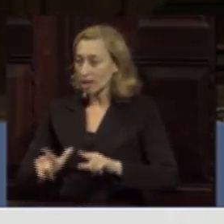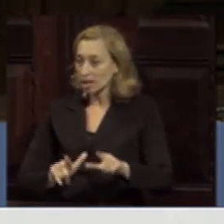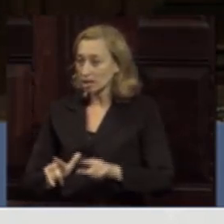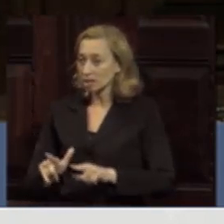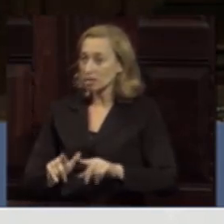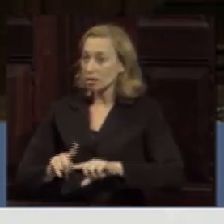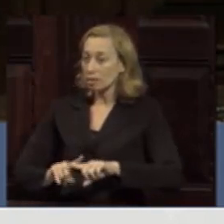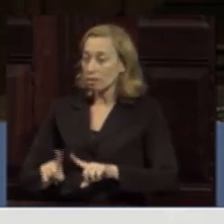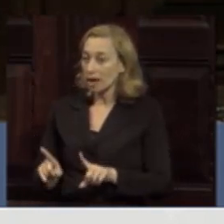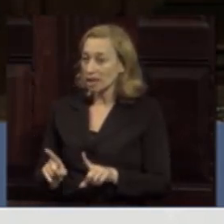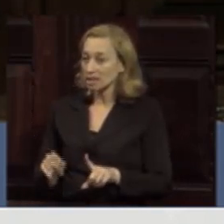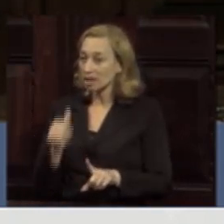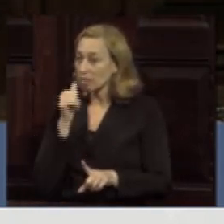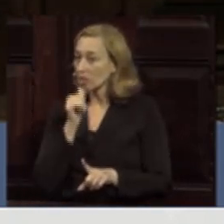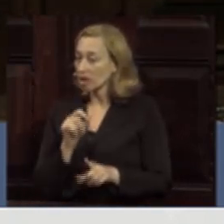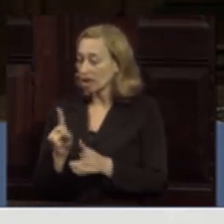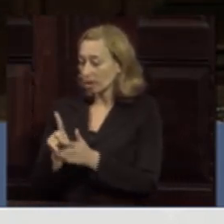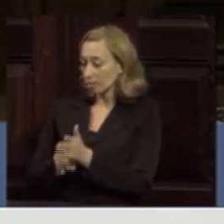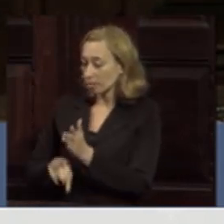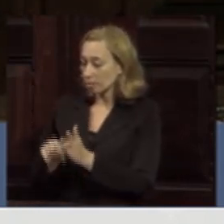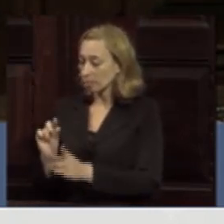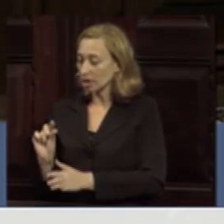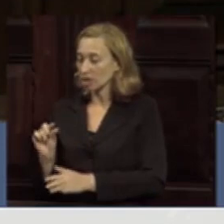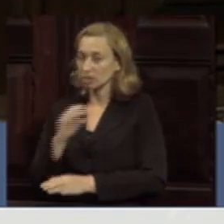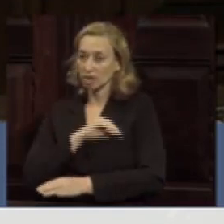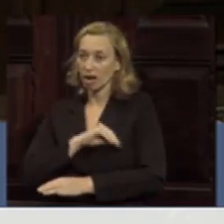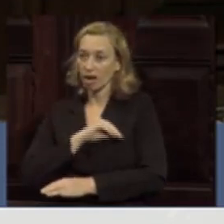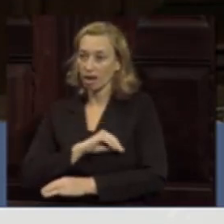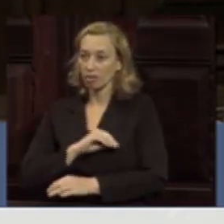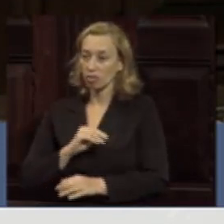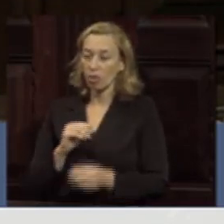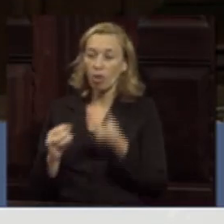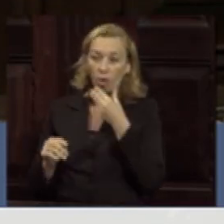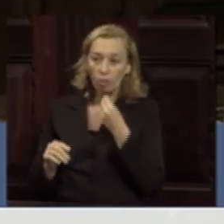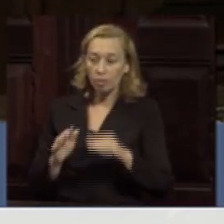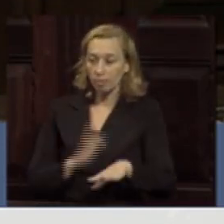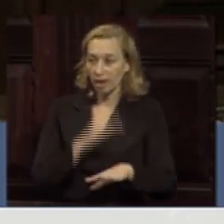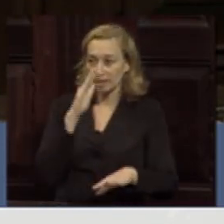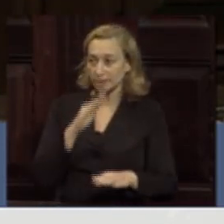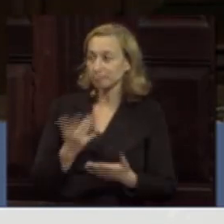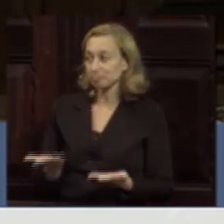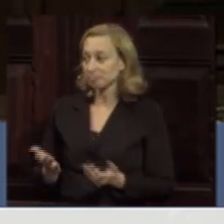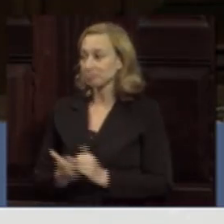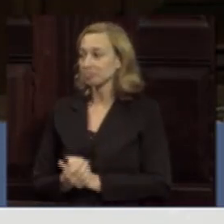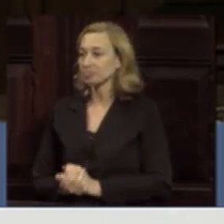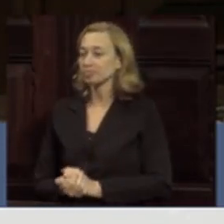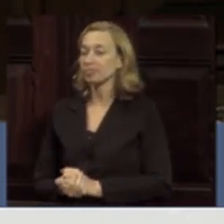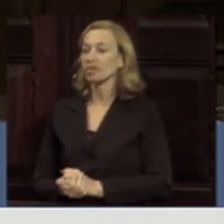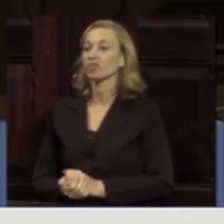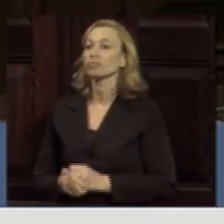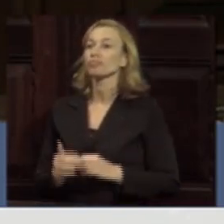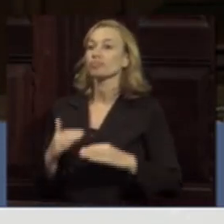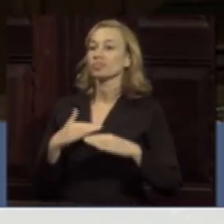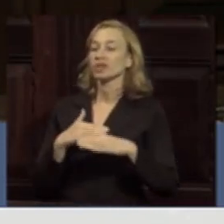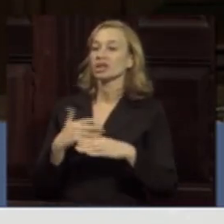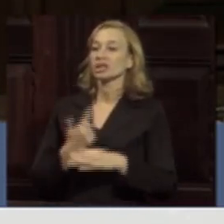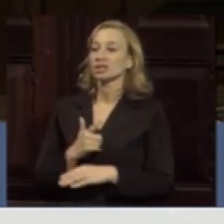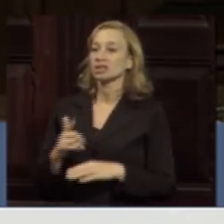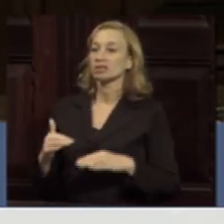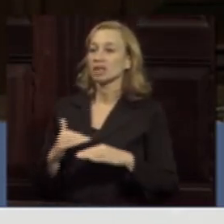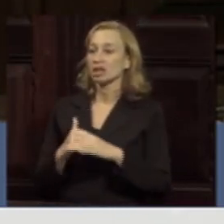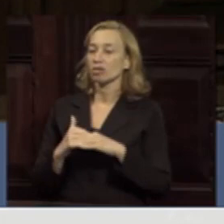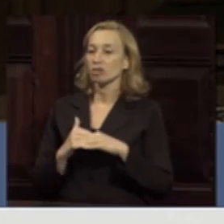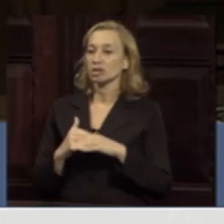funções, mas apenas por serem mulheres, recebem menos. Também é um dado deste quadro de desigualdade que as